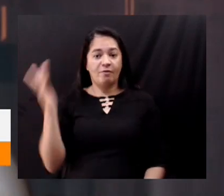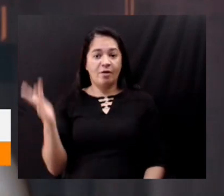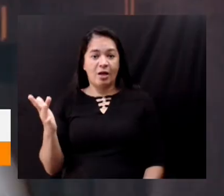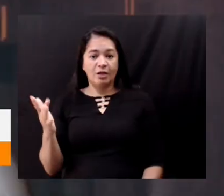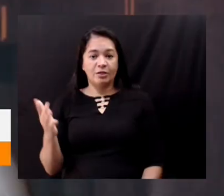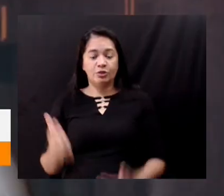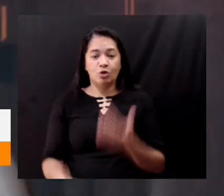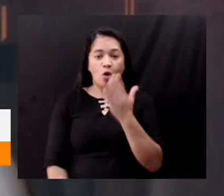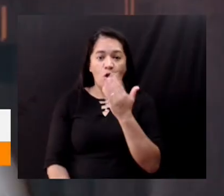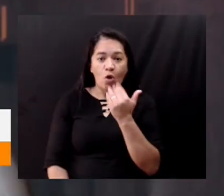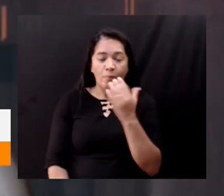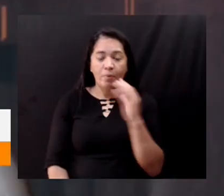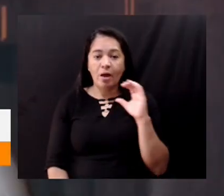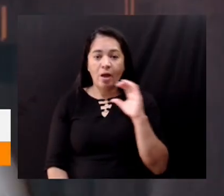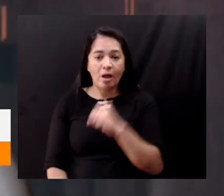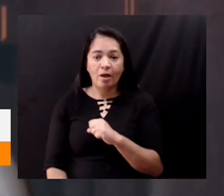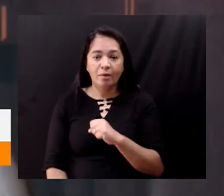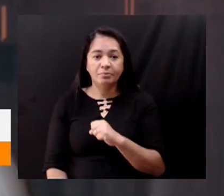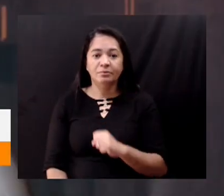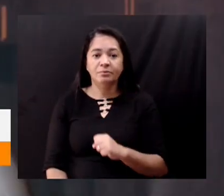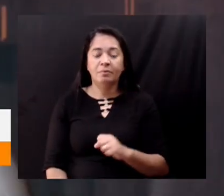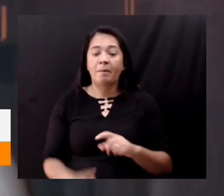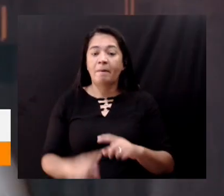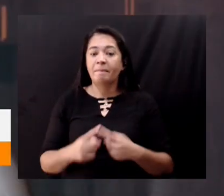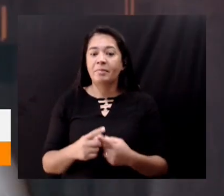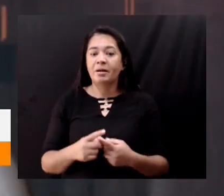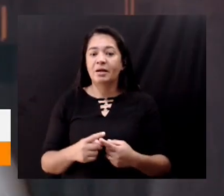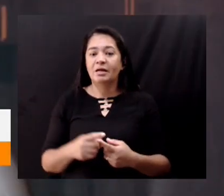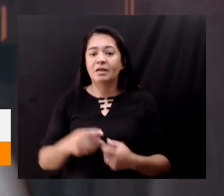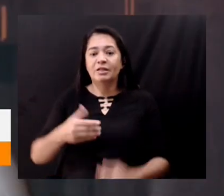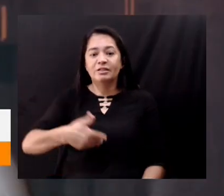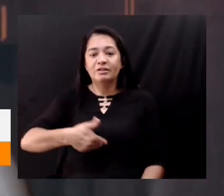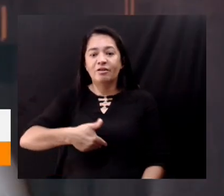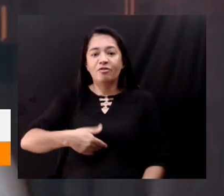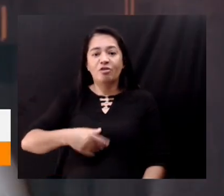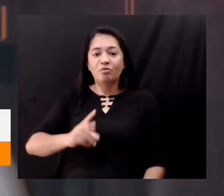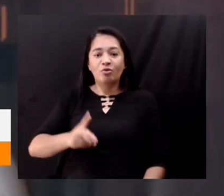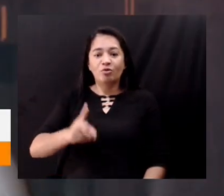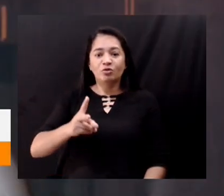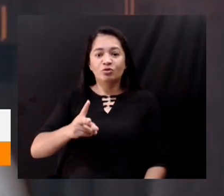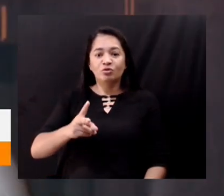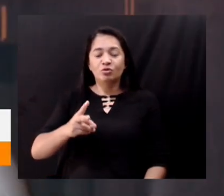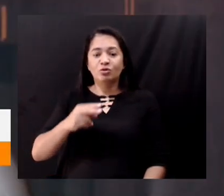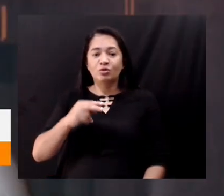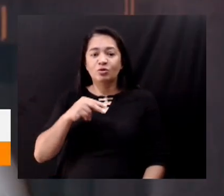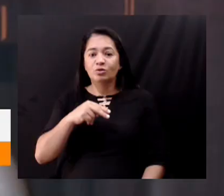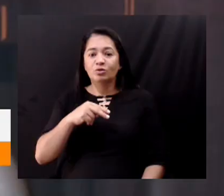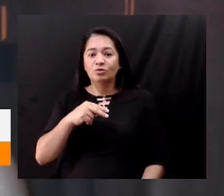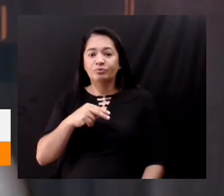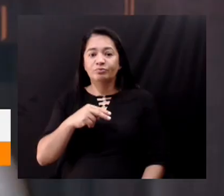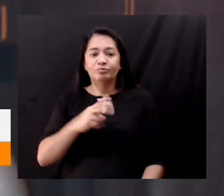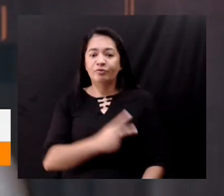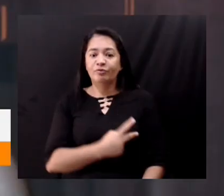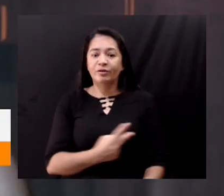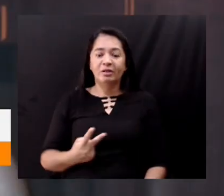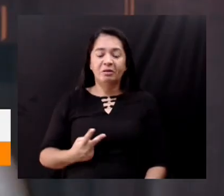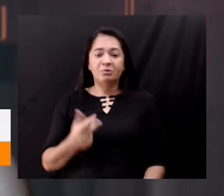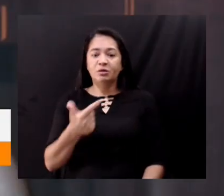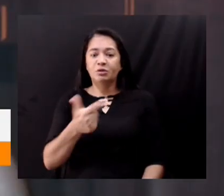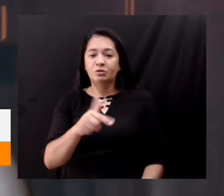e eles não geram uma saciedade, porque eles não têm nutrientes específicos para isso. E aí, vem aí as tantas